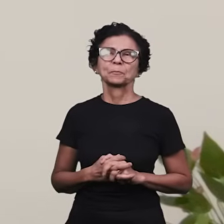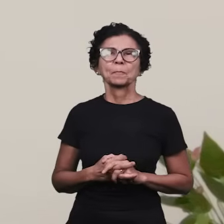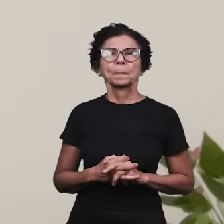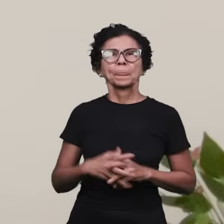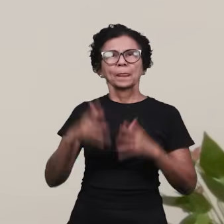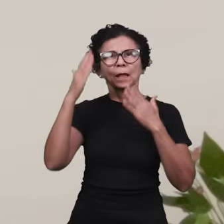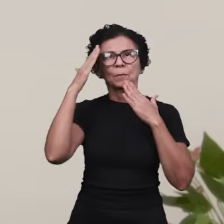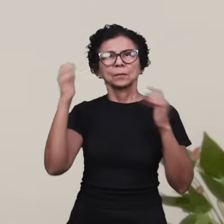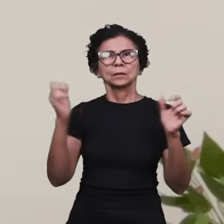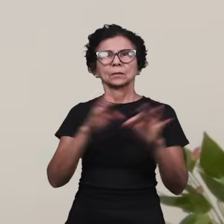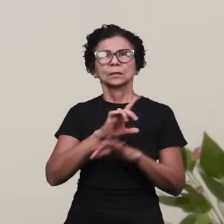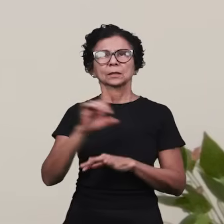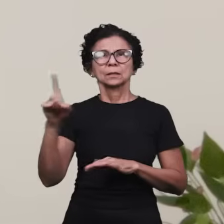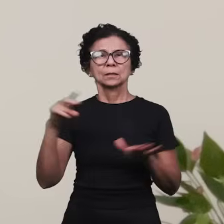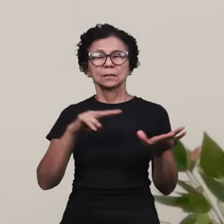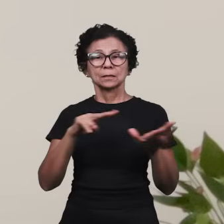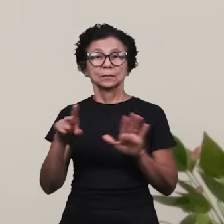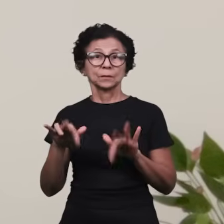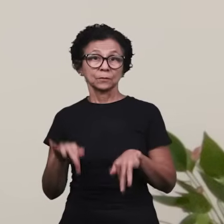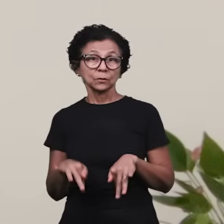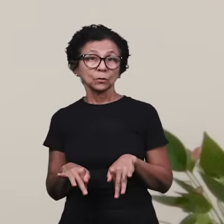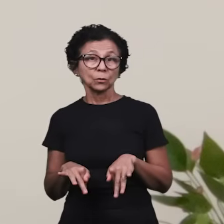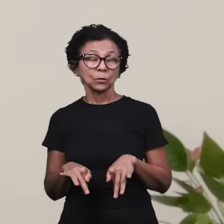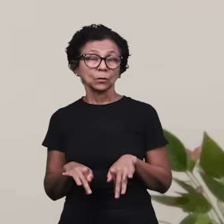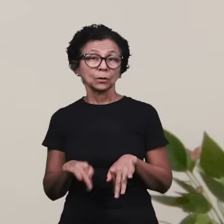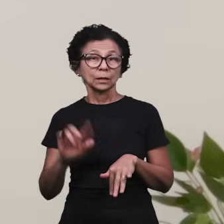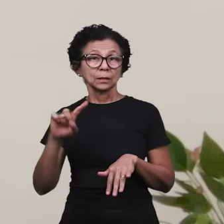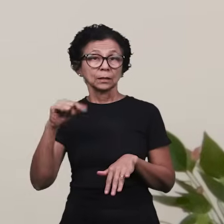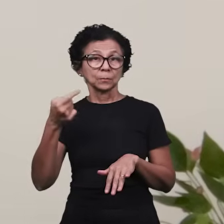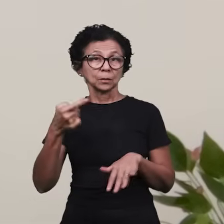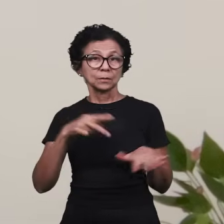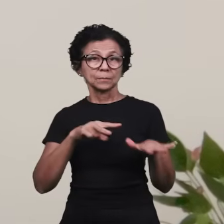glória a Deus. Estamos encerrando aqui esta semana e